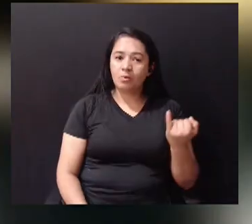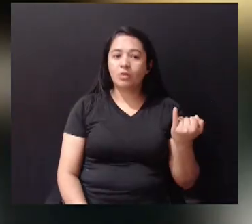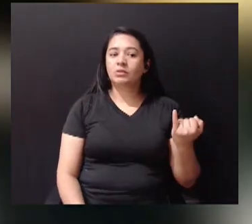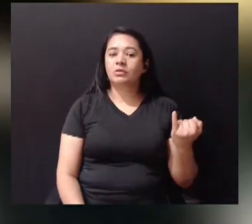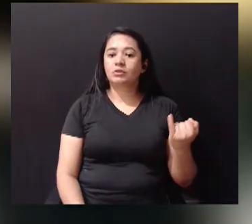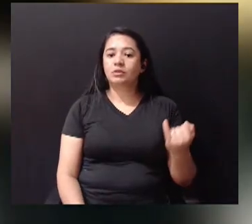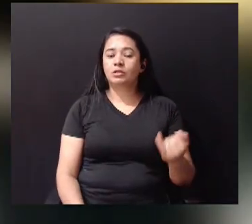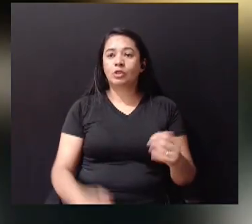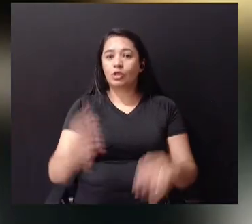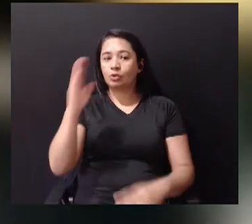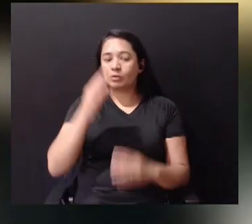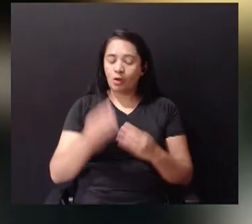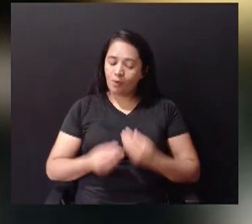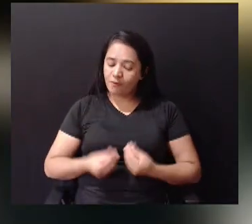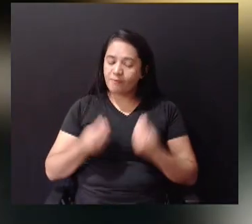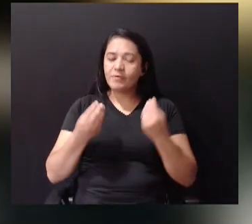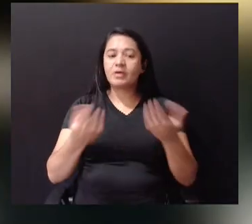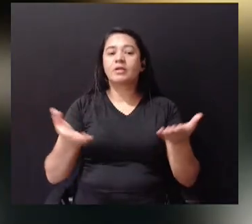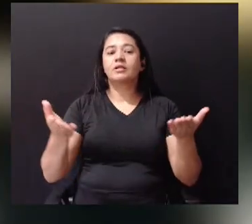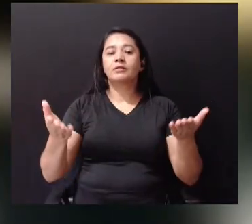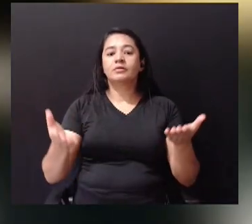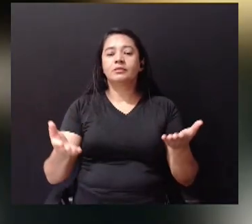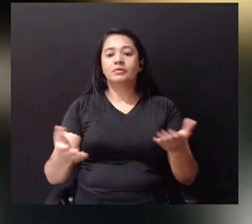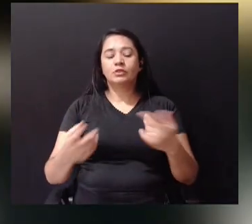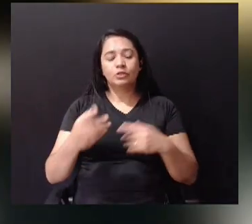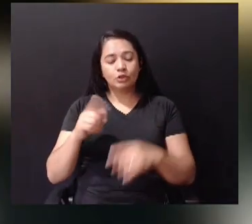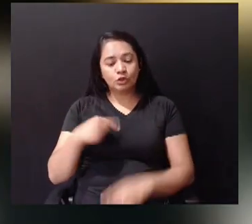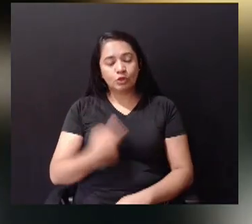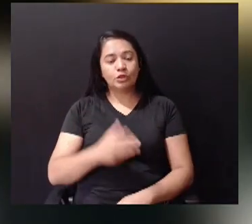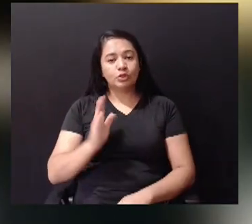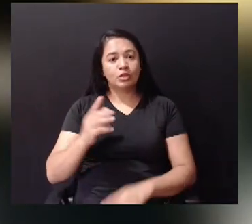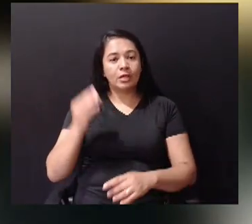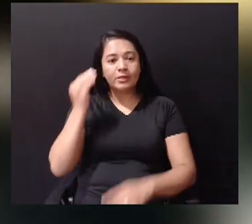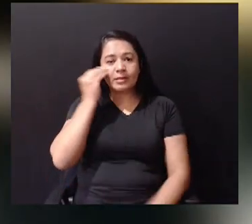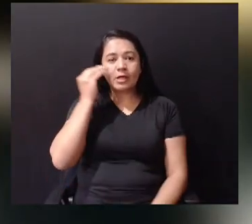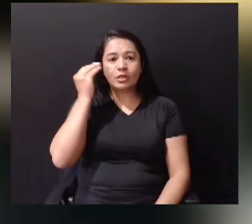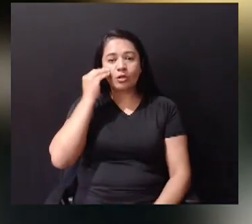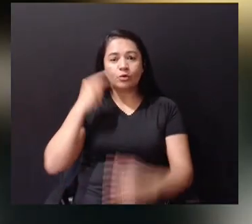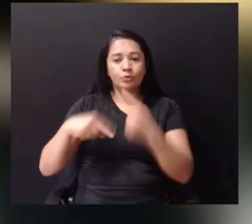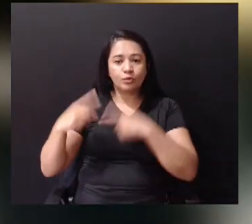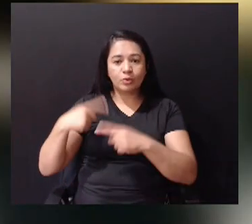tem desenvolvido, tentado desenvolver da melhor forma possível dentro